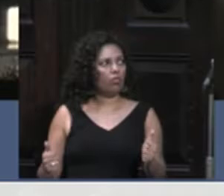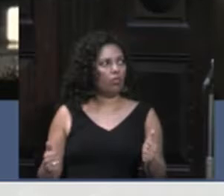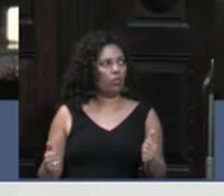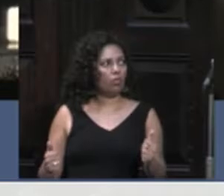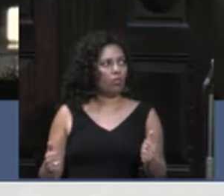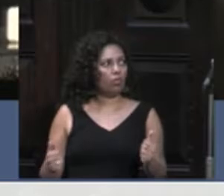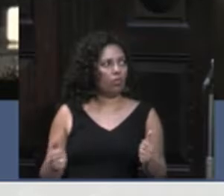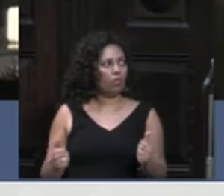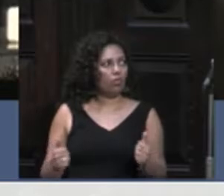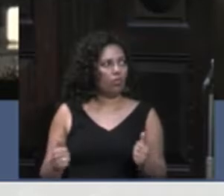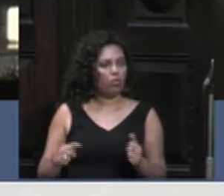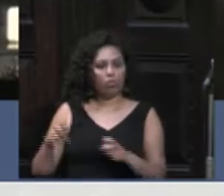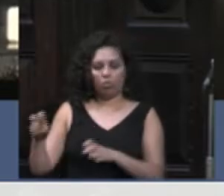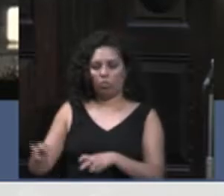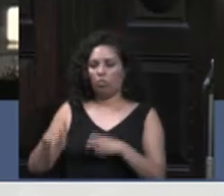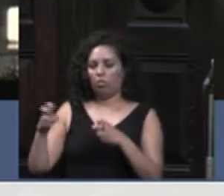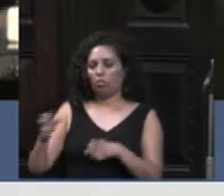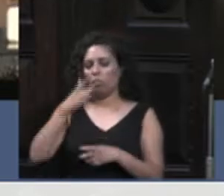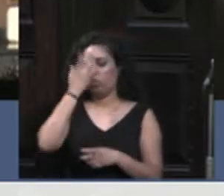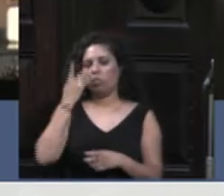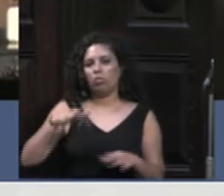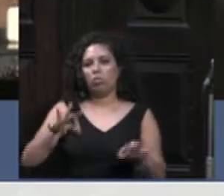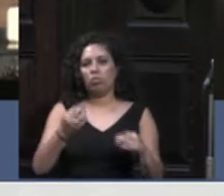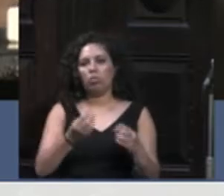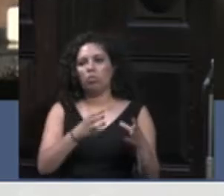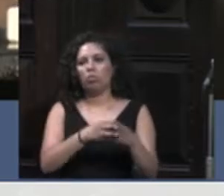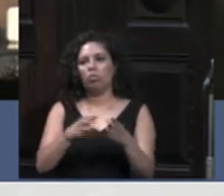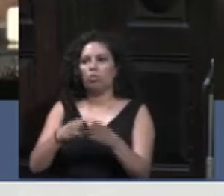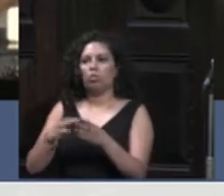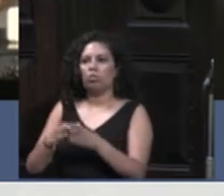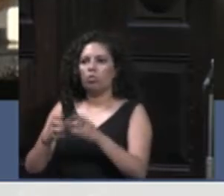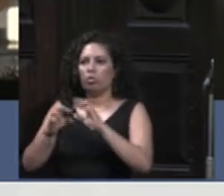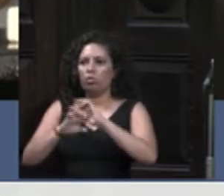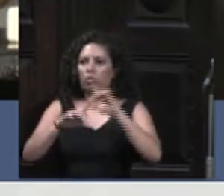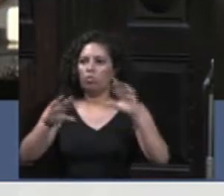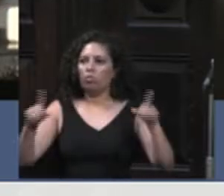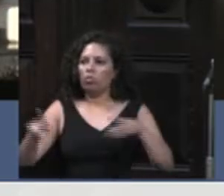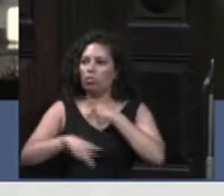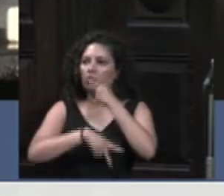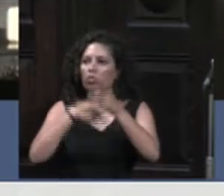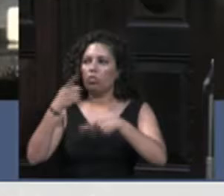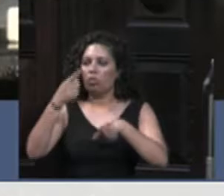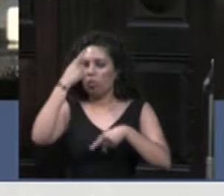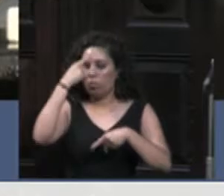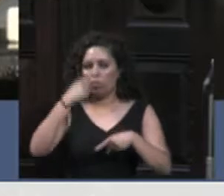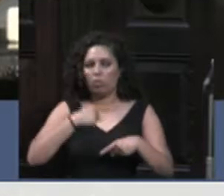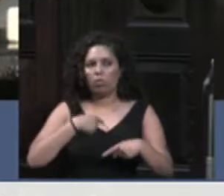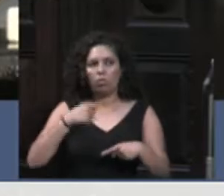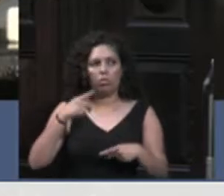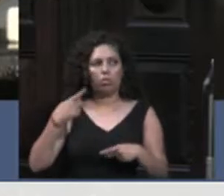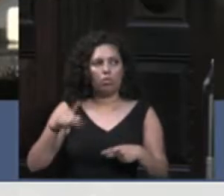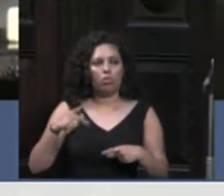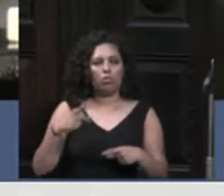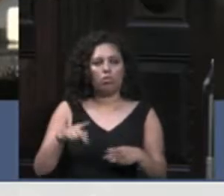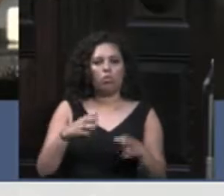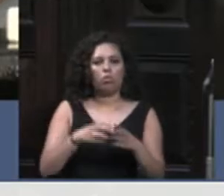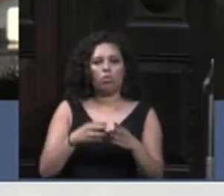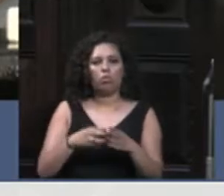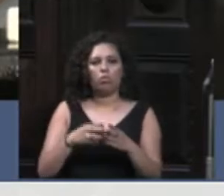de condutores e da outras providências. Pareceres das comissões de Constituição e Justiça pela condicionalidade da pessoa com deficiência favorável, de transporte